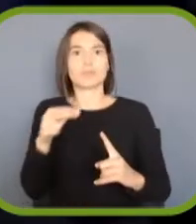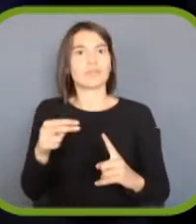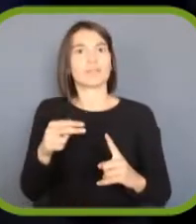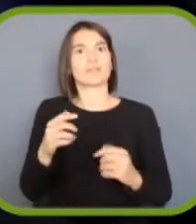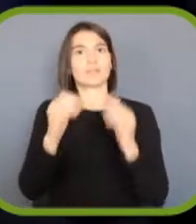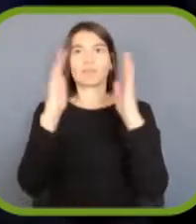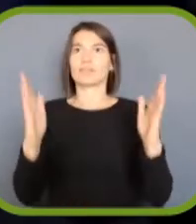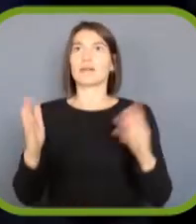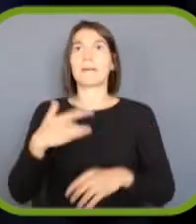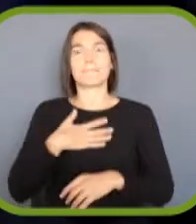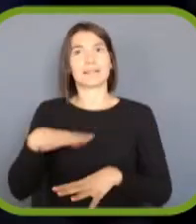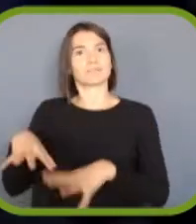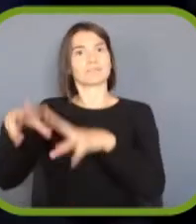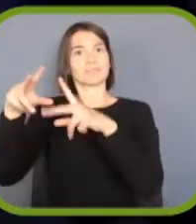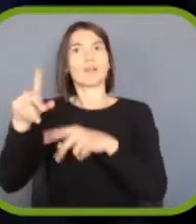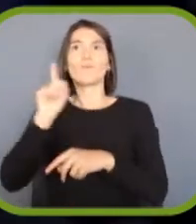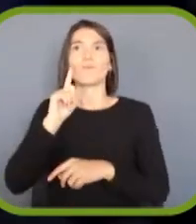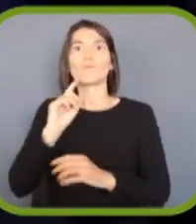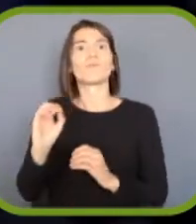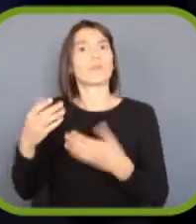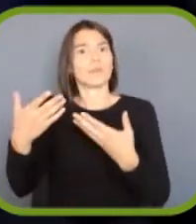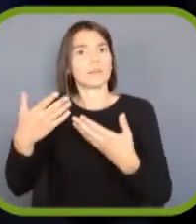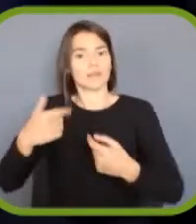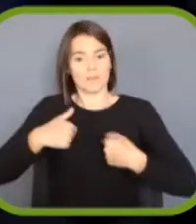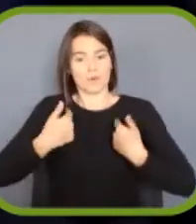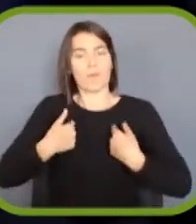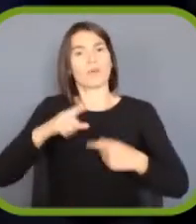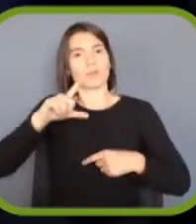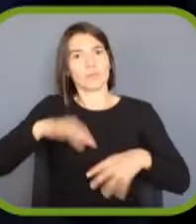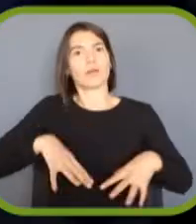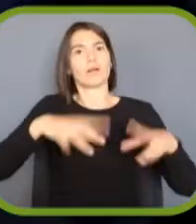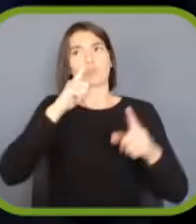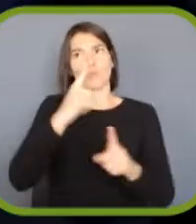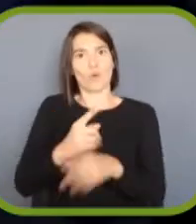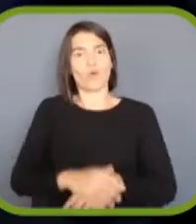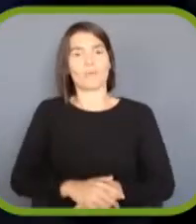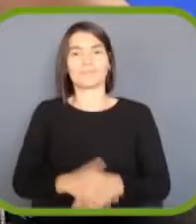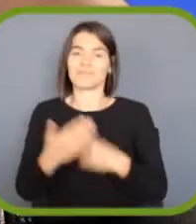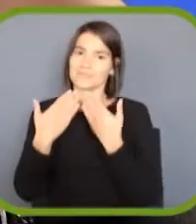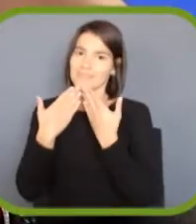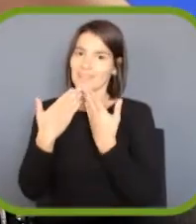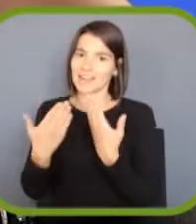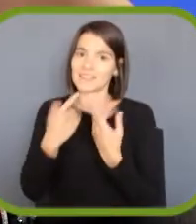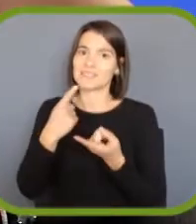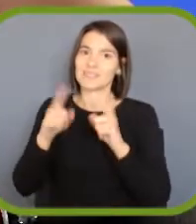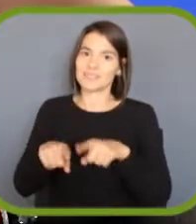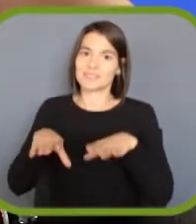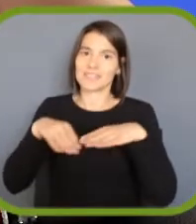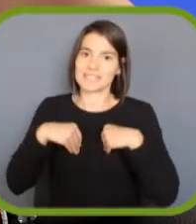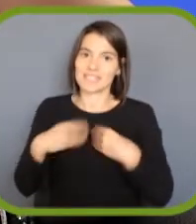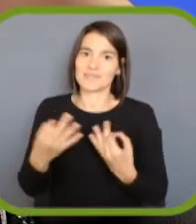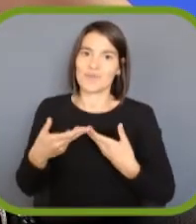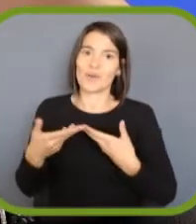sentir que o desenvolvimento da organização onde estão faz parte fundamental do seu desenvolvimento como pessoas. Agradeço mais uma